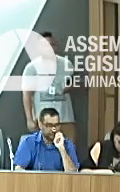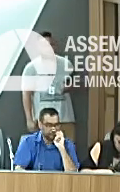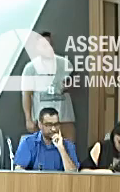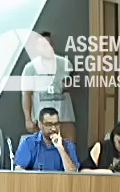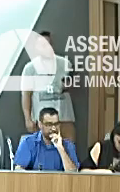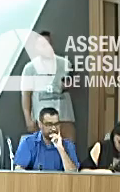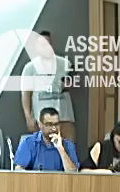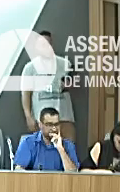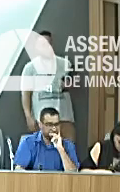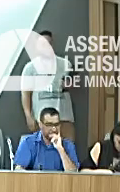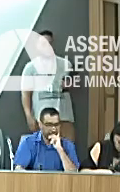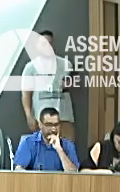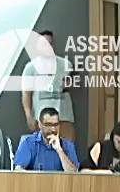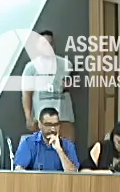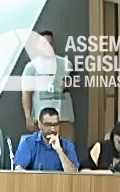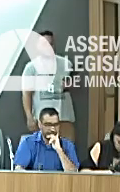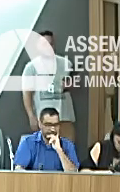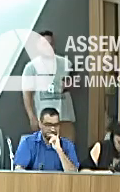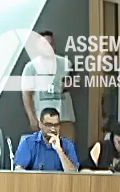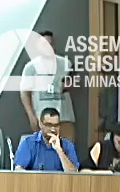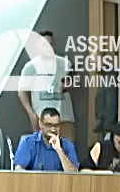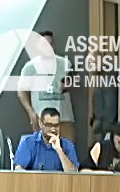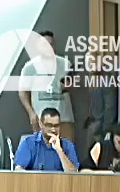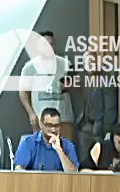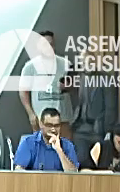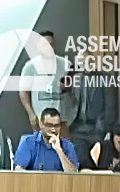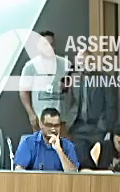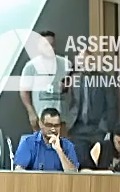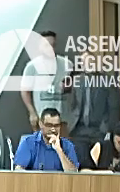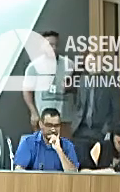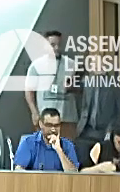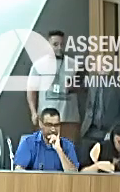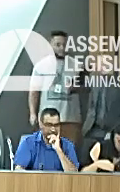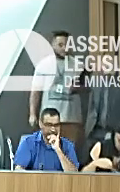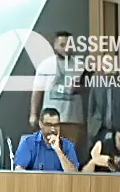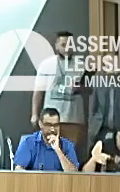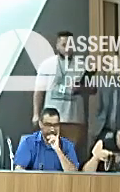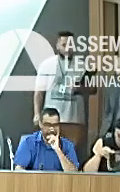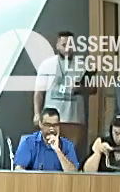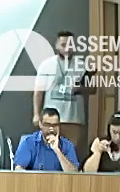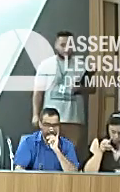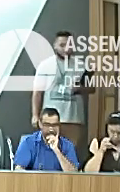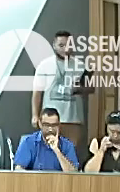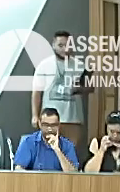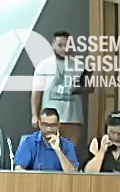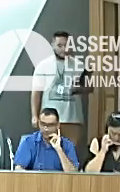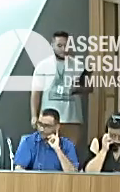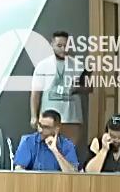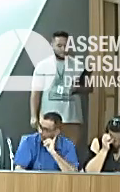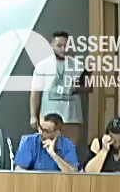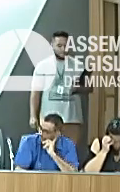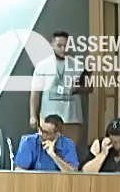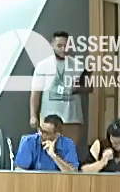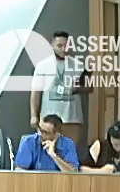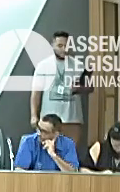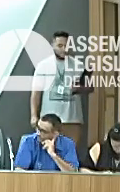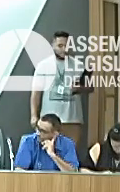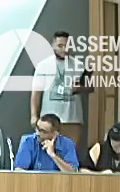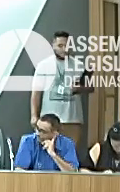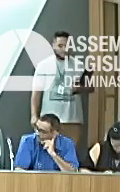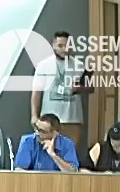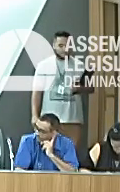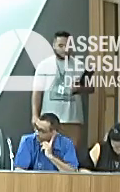fundamental importante então muitas vezes secretário às vezes não é tão claro na fala dele mas aqui a gente